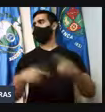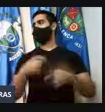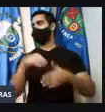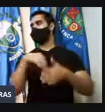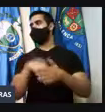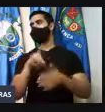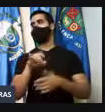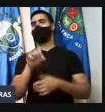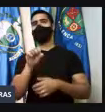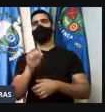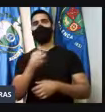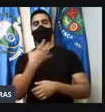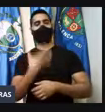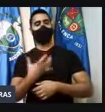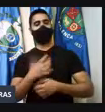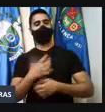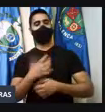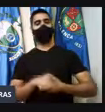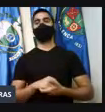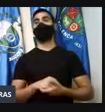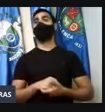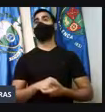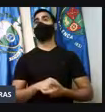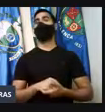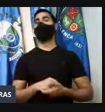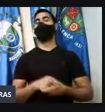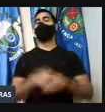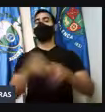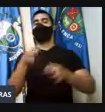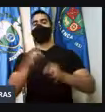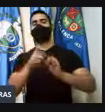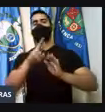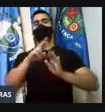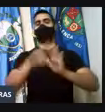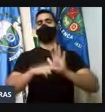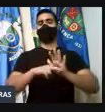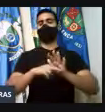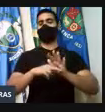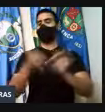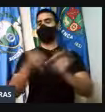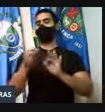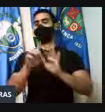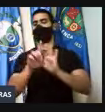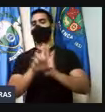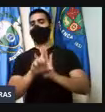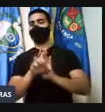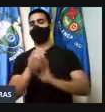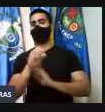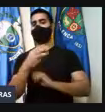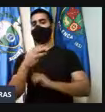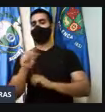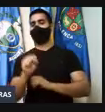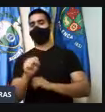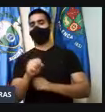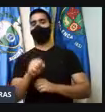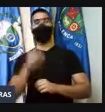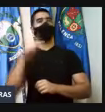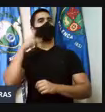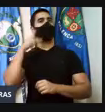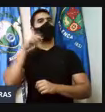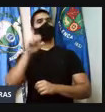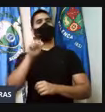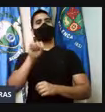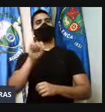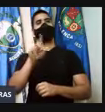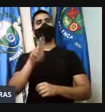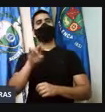no dia 8/12/2020. Parecer da Comissão de Justiça e Redação, projeto de resolução 038/2020, vereador Silvio Rogério Furtado